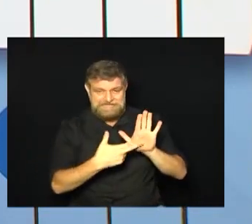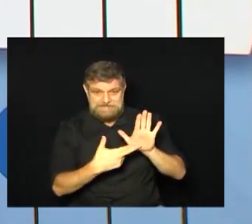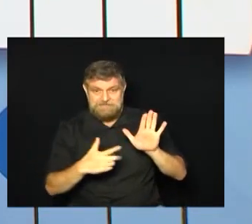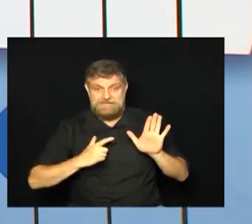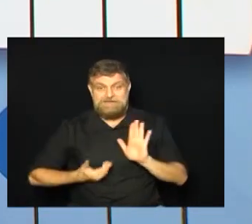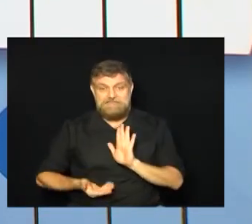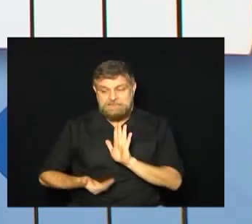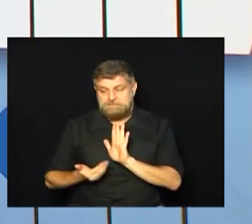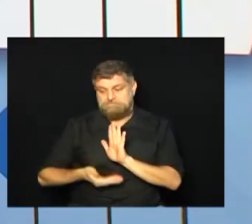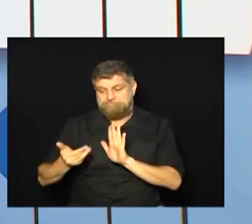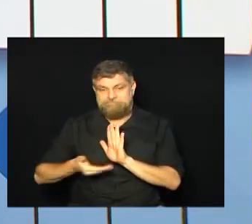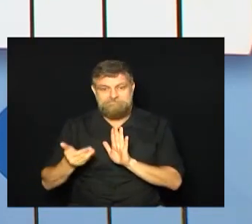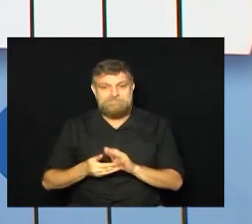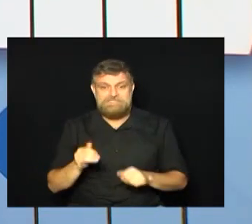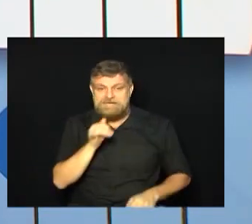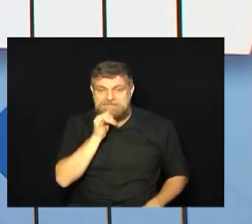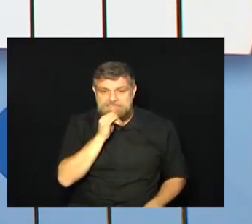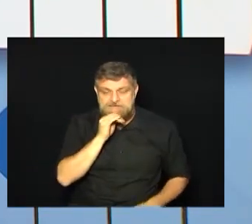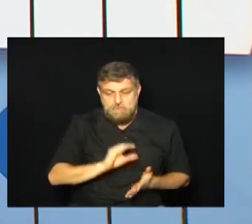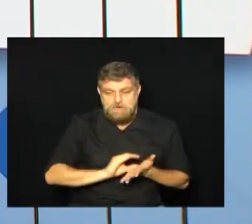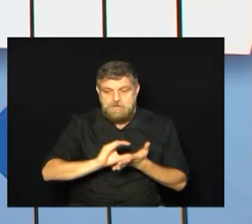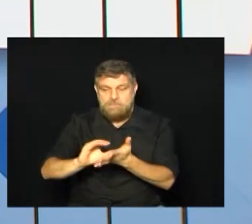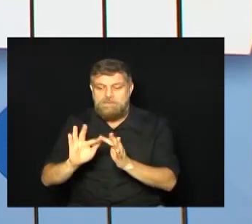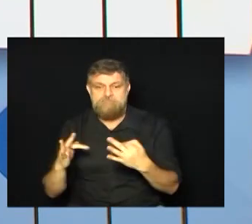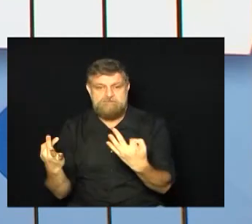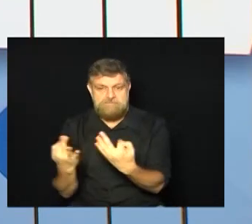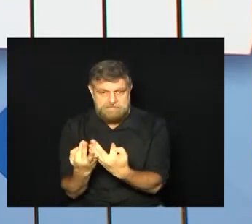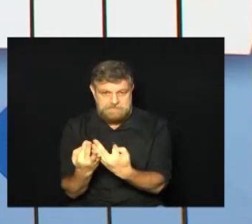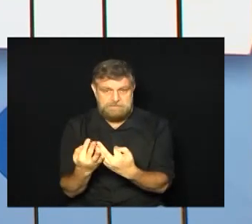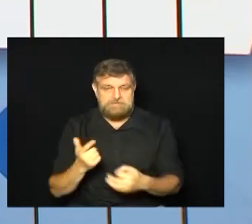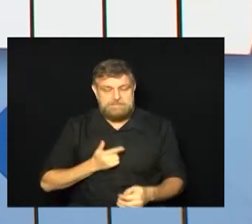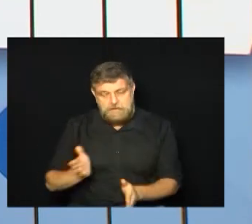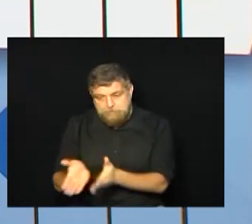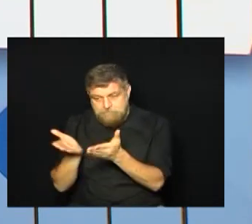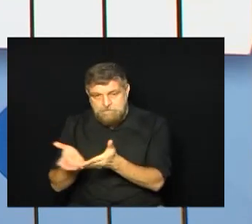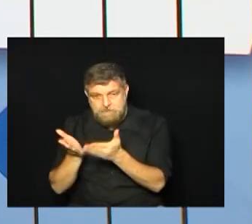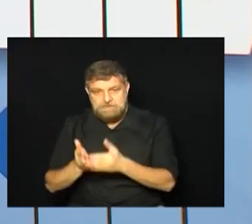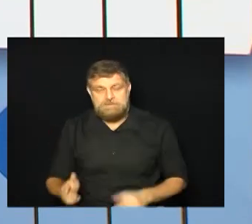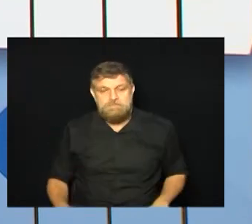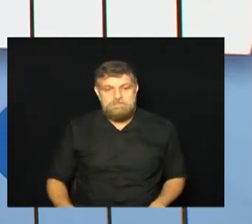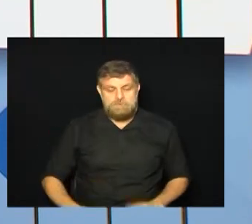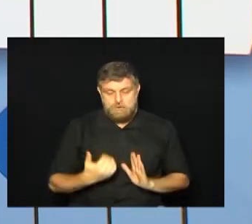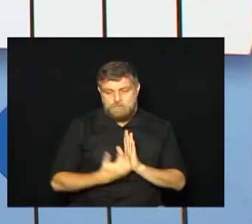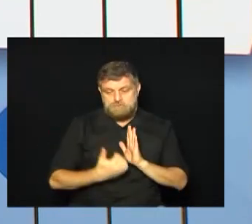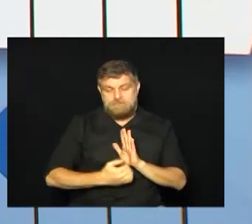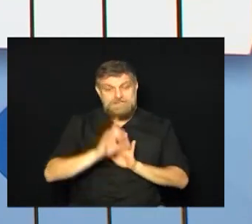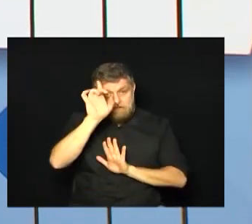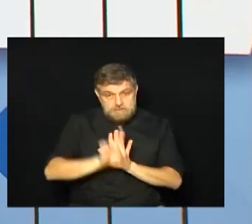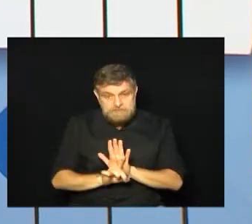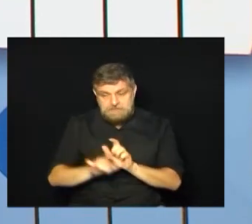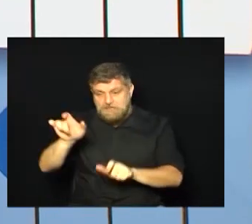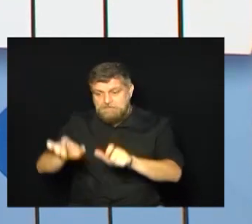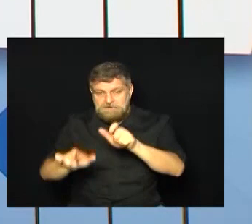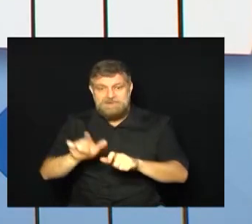receber, por exemplo, o Bolsa Família. Então, nesse caso, essa tarifa social é um direito de clientes que tenham